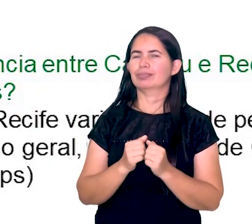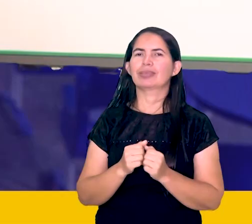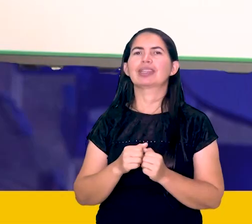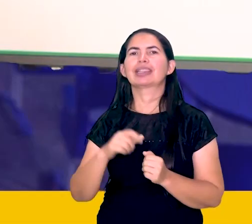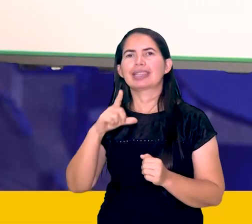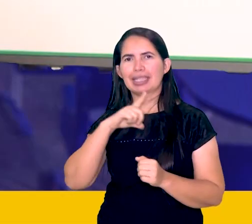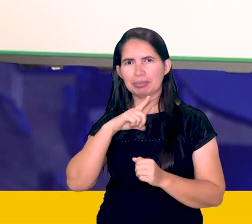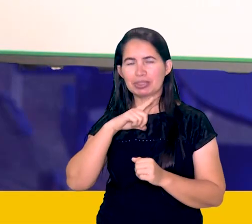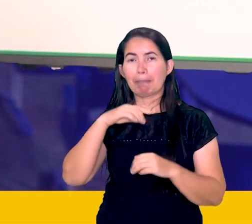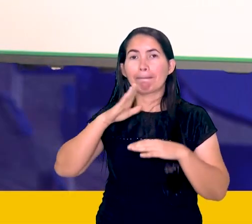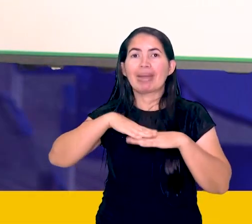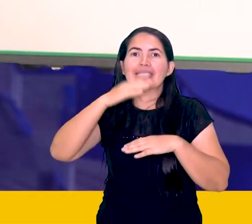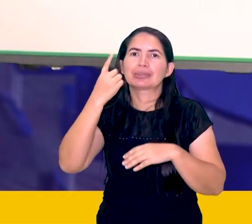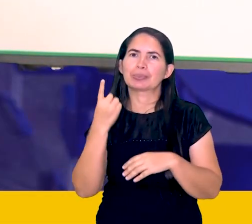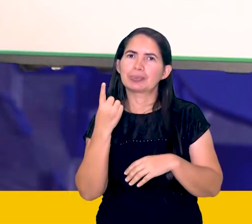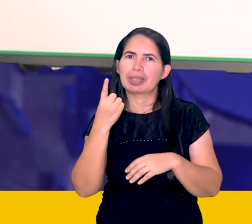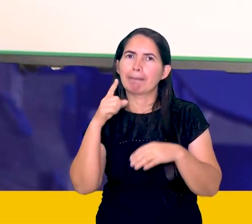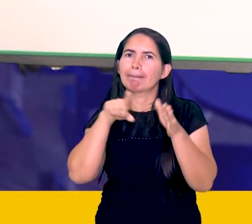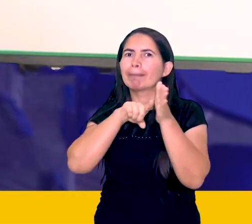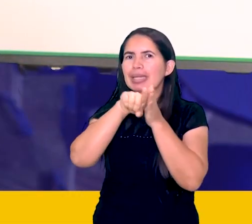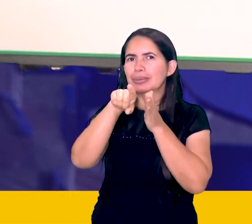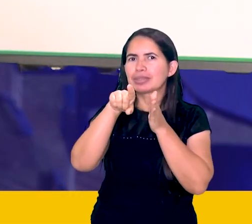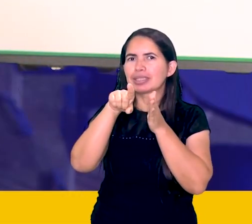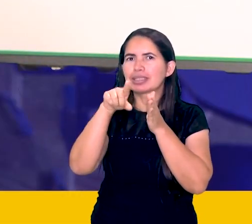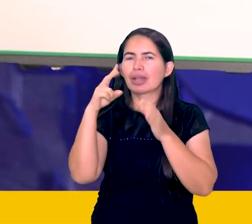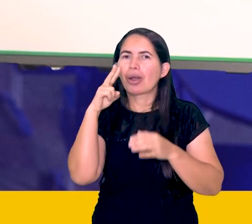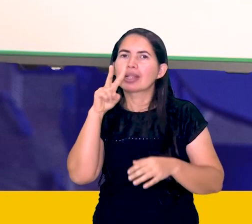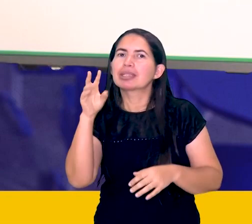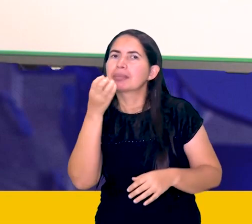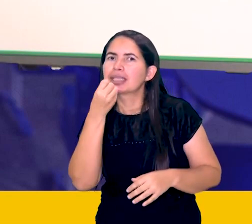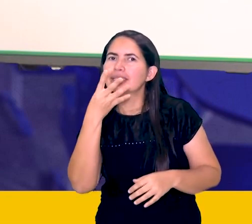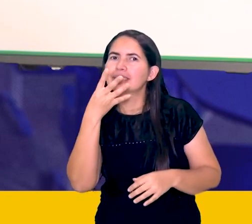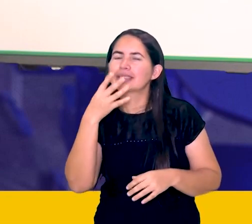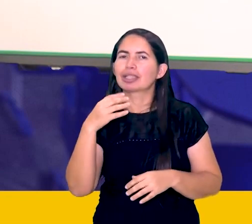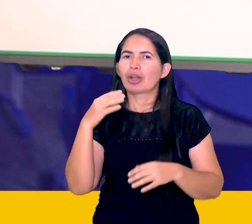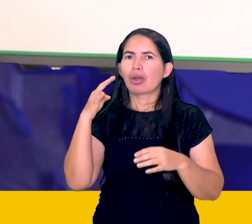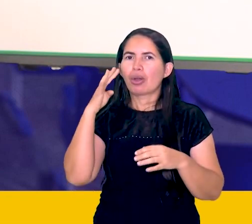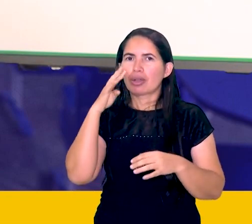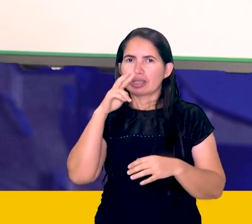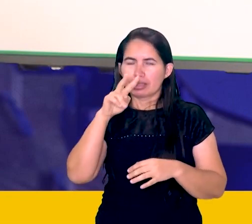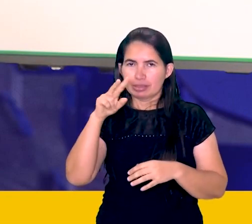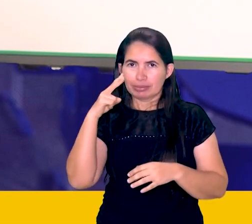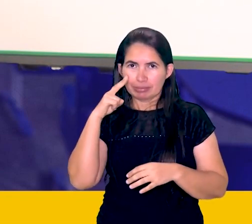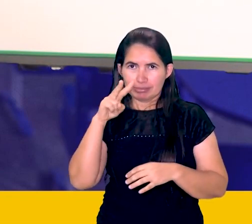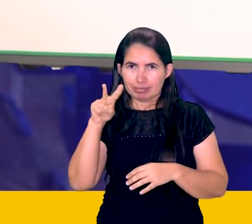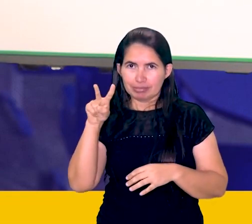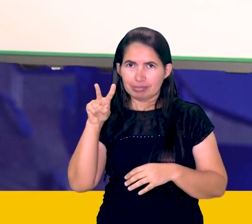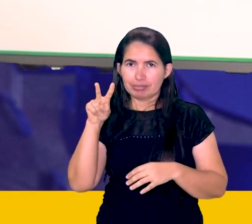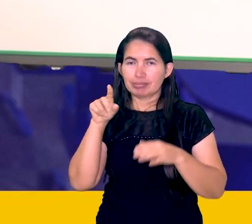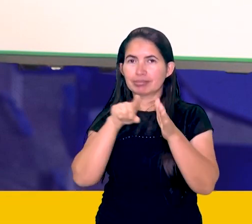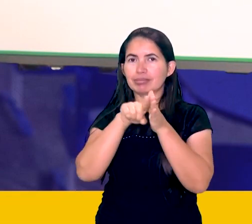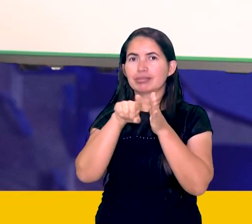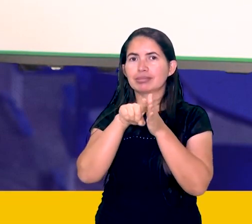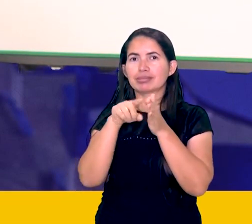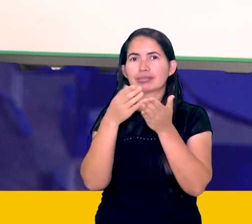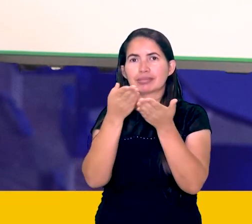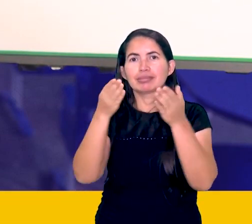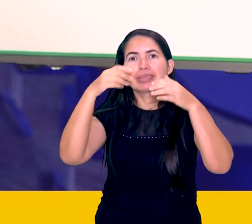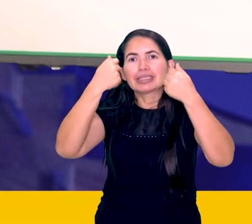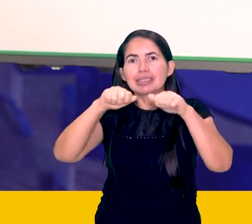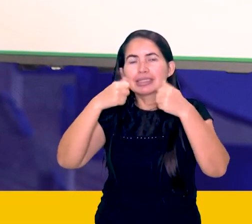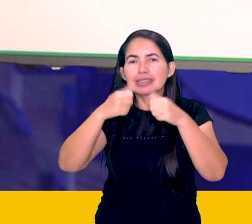Temos aqui mais uma questão. Vejam bem. Observem essas questões, porque vocês